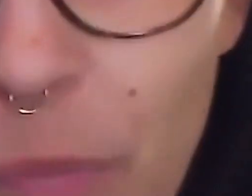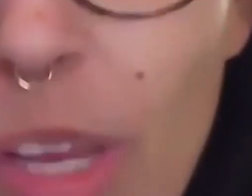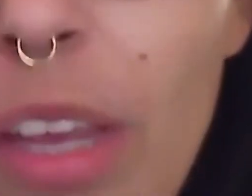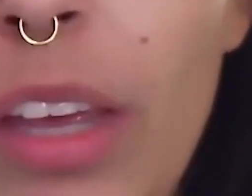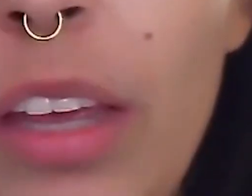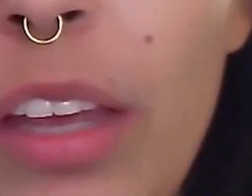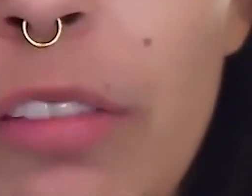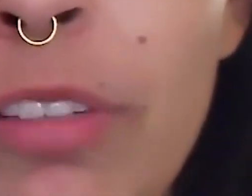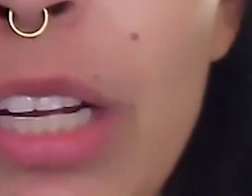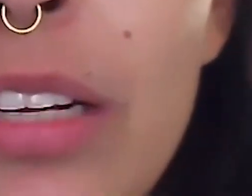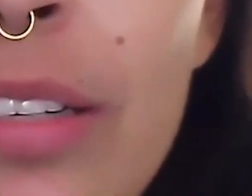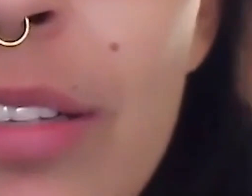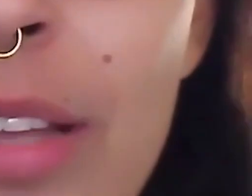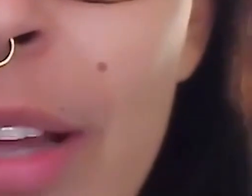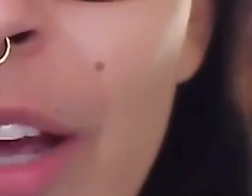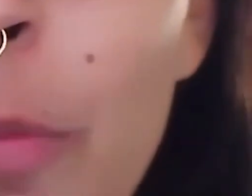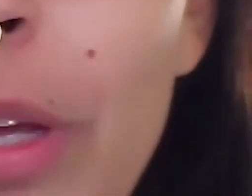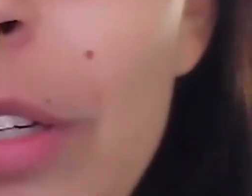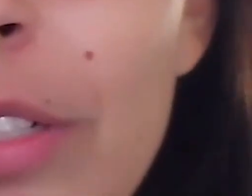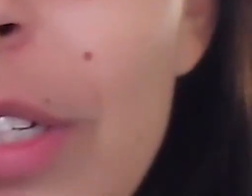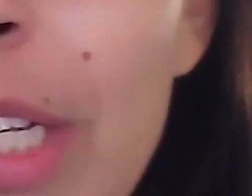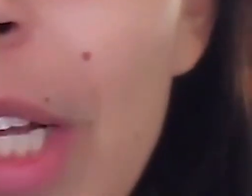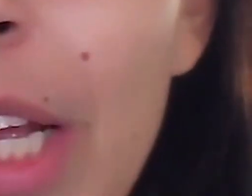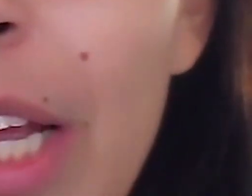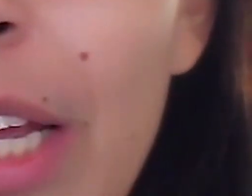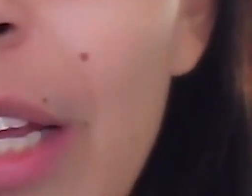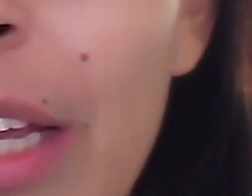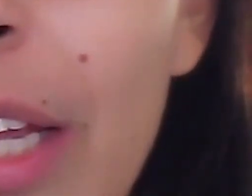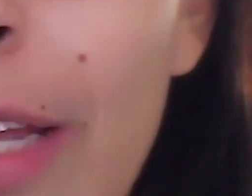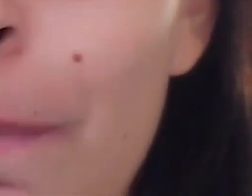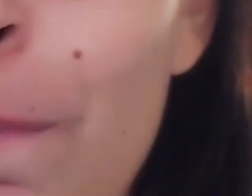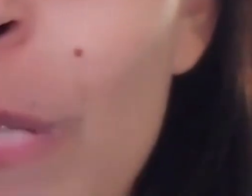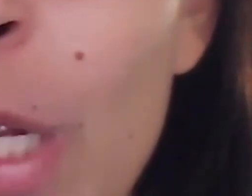peraí, vingança realmente